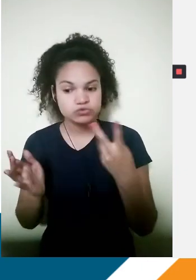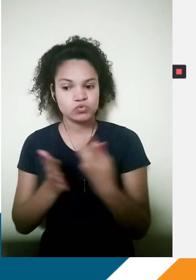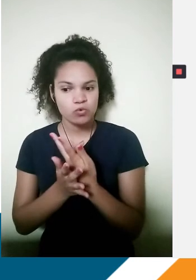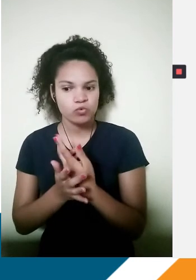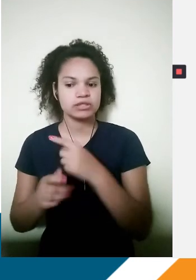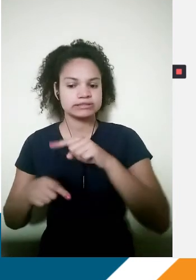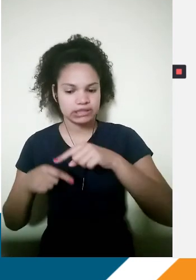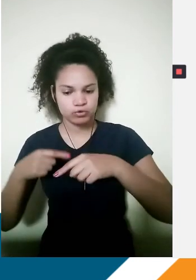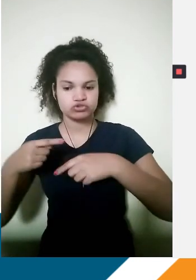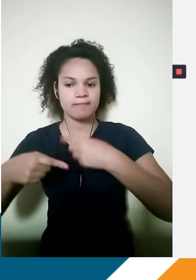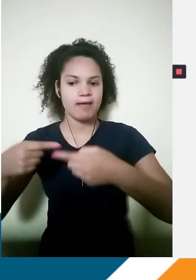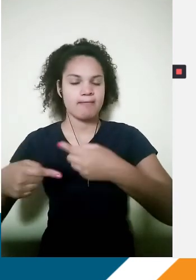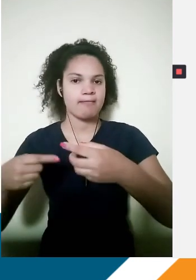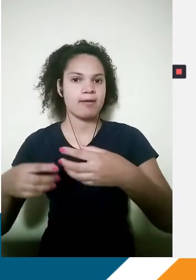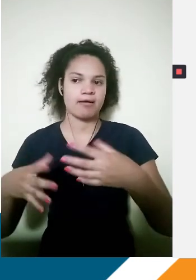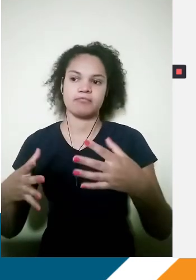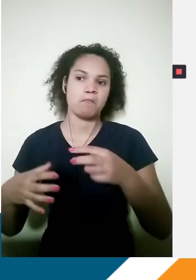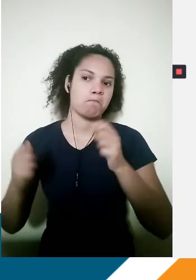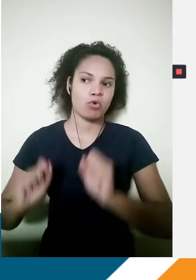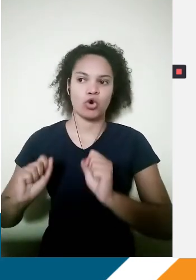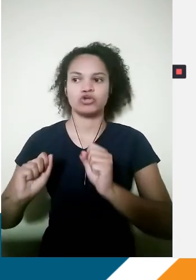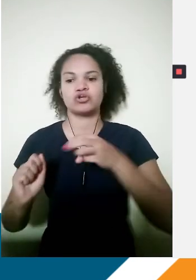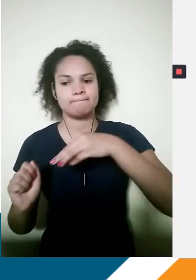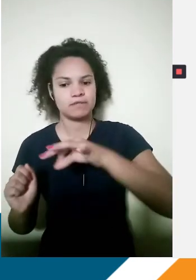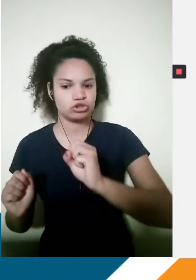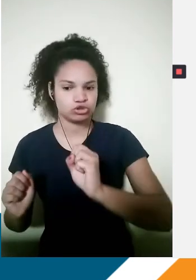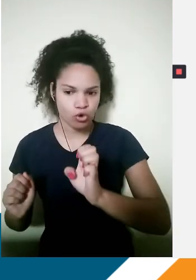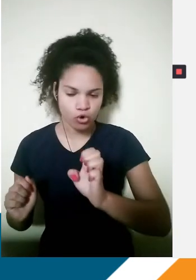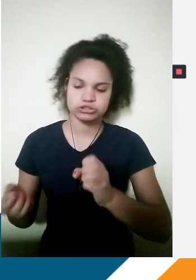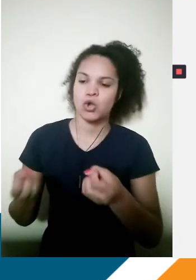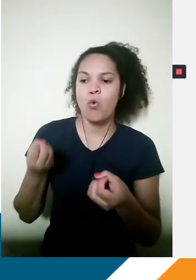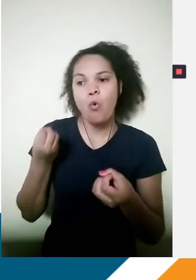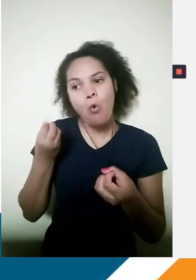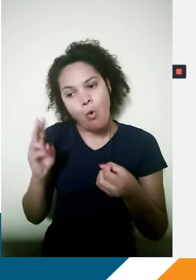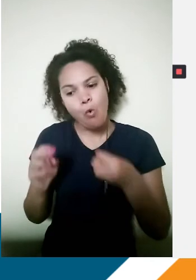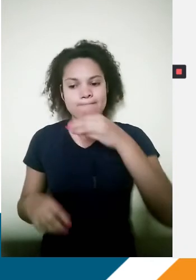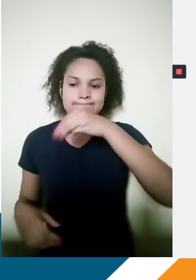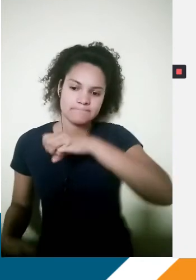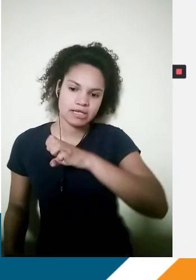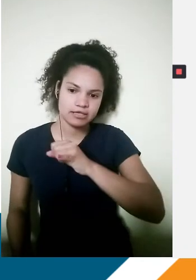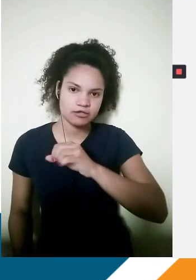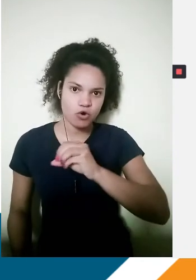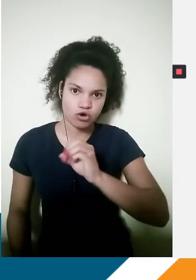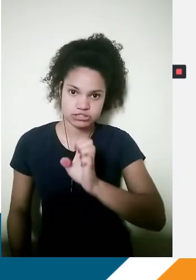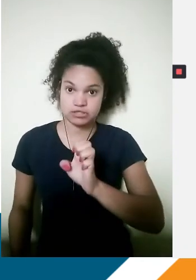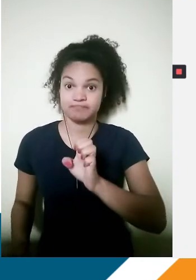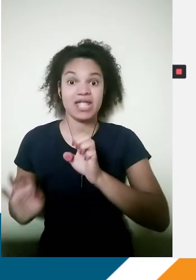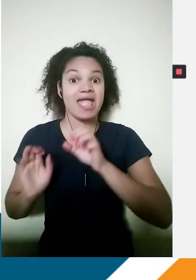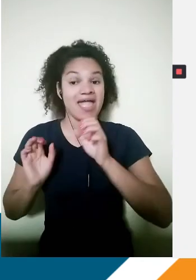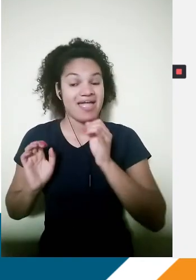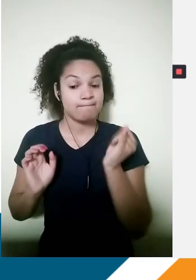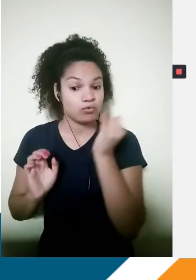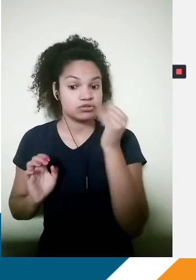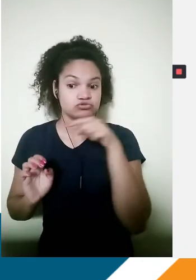divisões celulares, seja mitose, seja meiose. É fundamental que vocês tenham essa visão geral, porque é comum